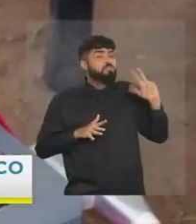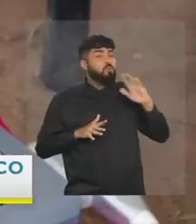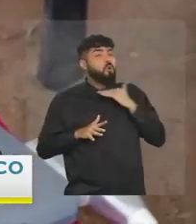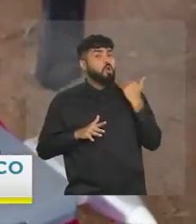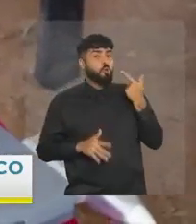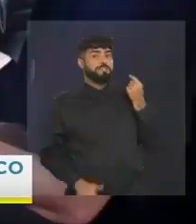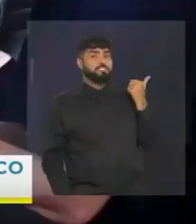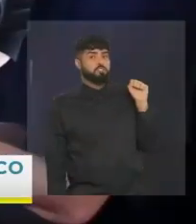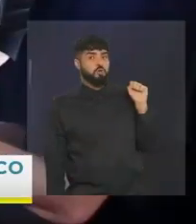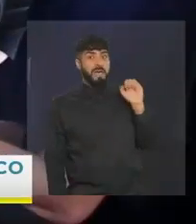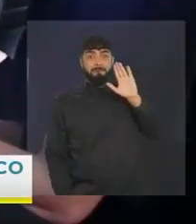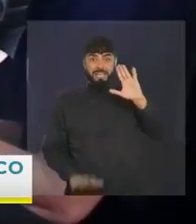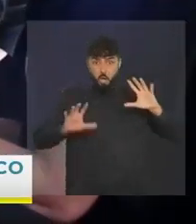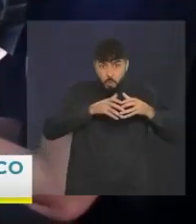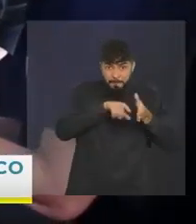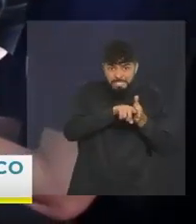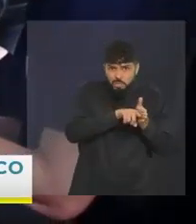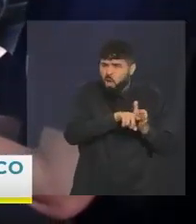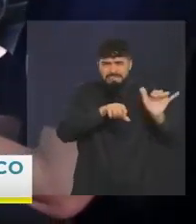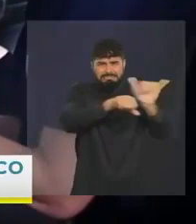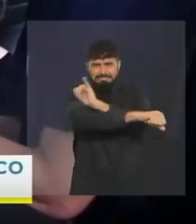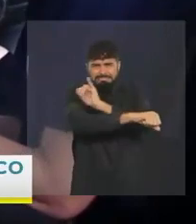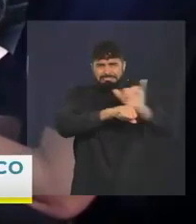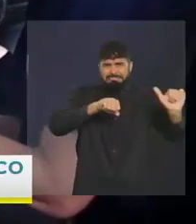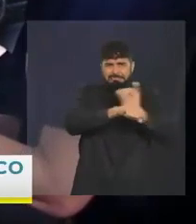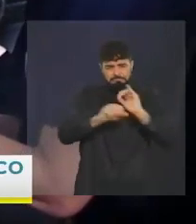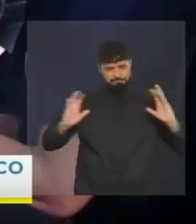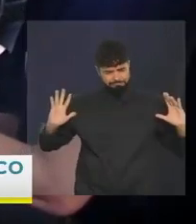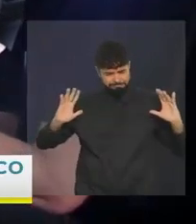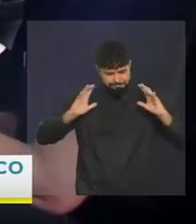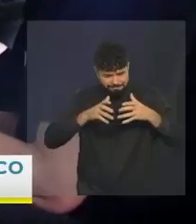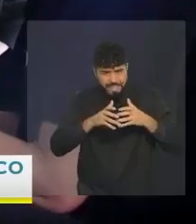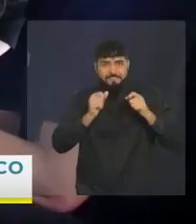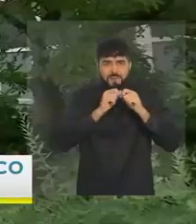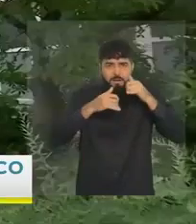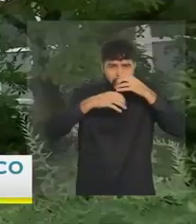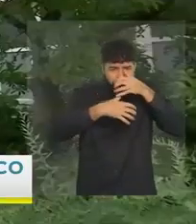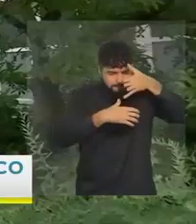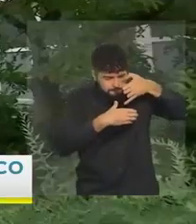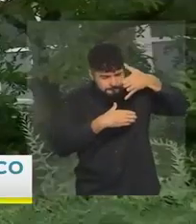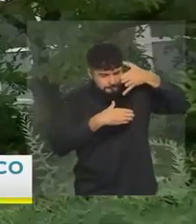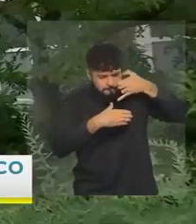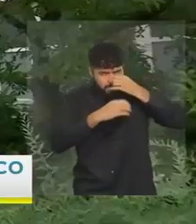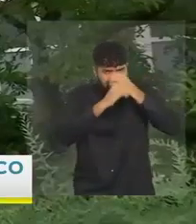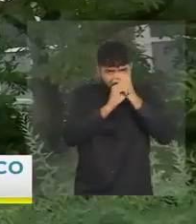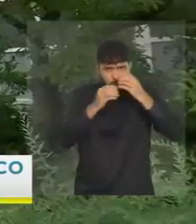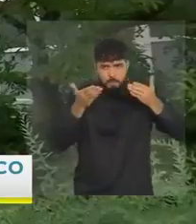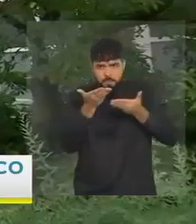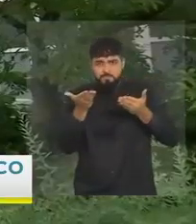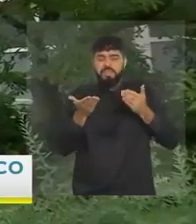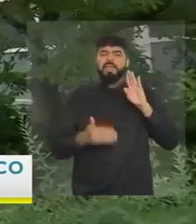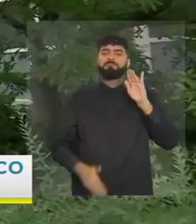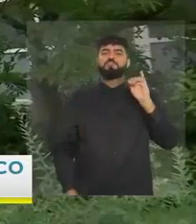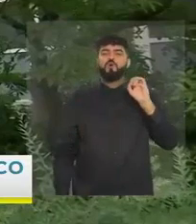uniram para salvar esse rinoceronte usando técnicas pioneiras de reprodução artificial a equipe do projeto Bio secure